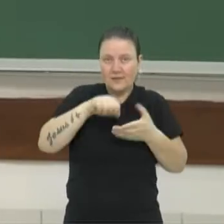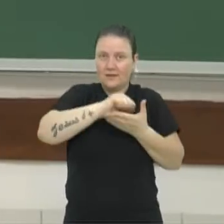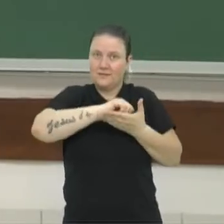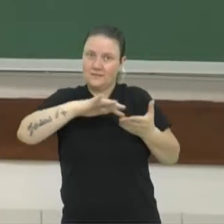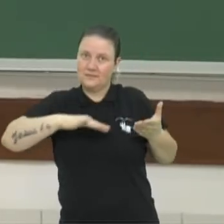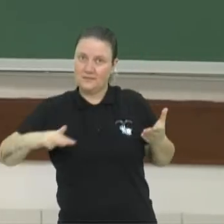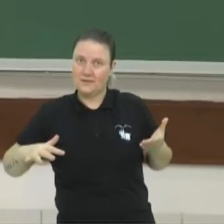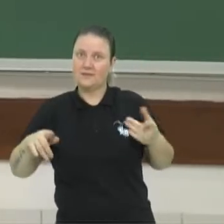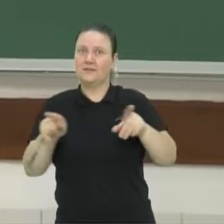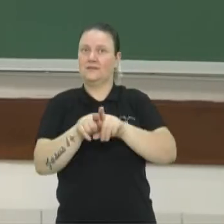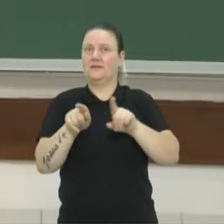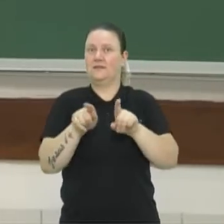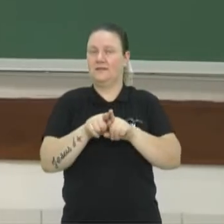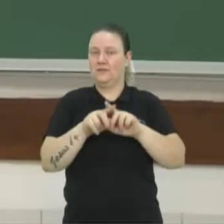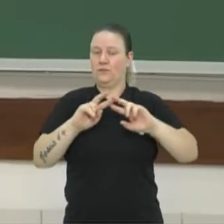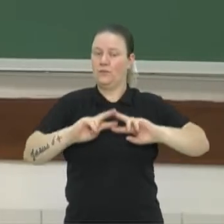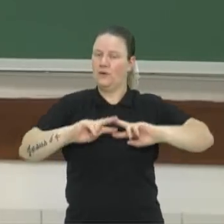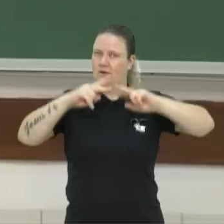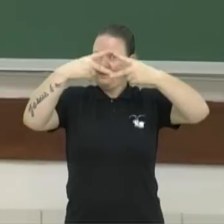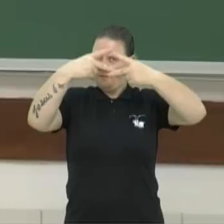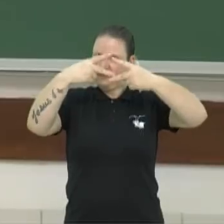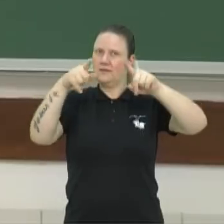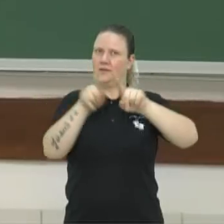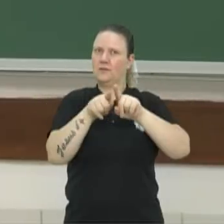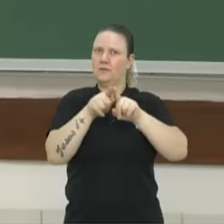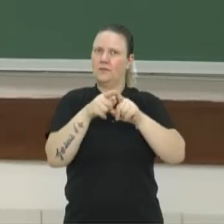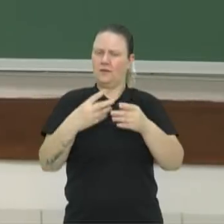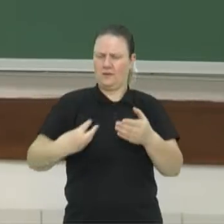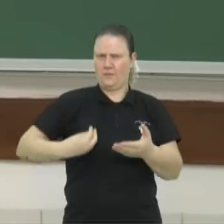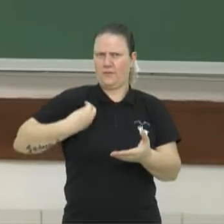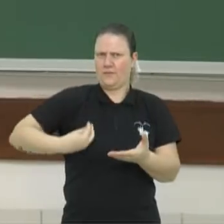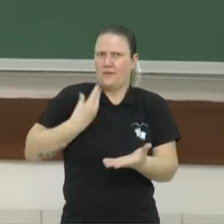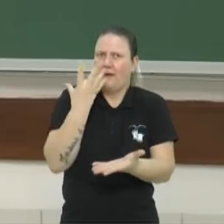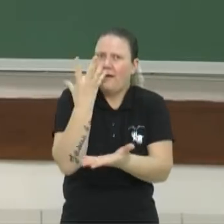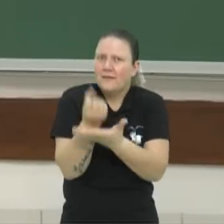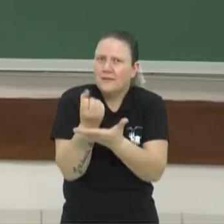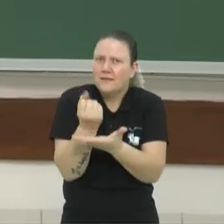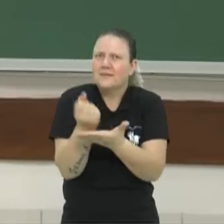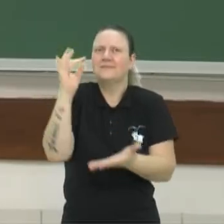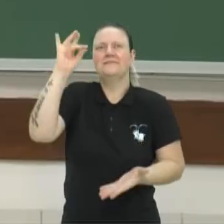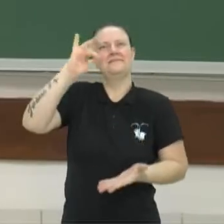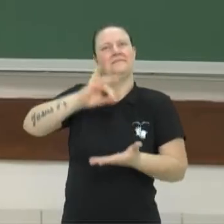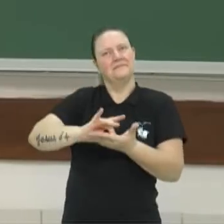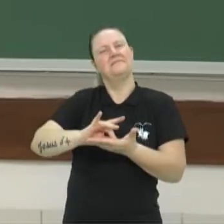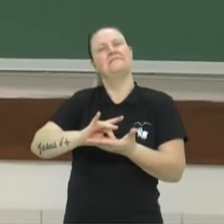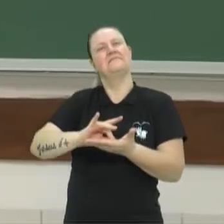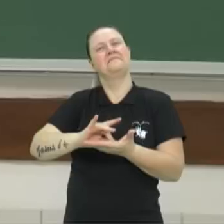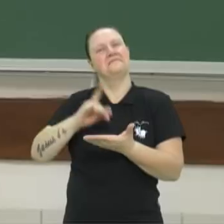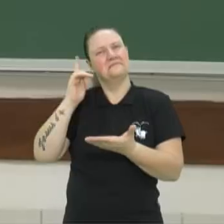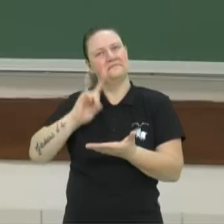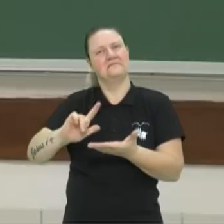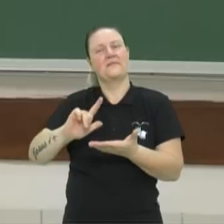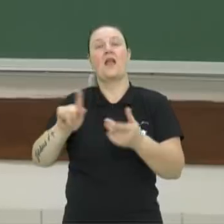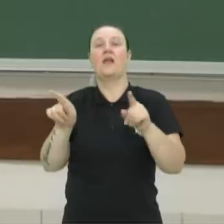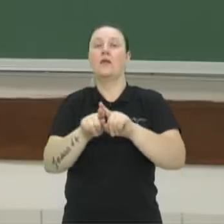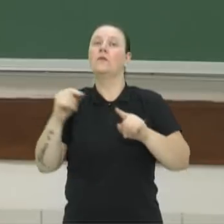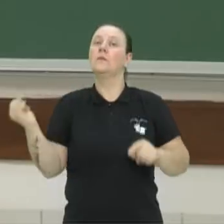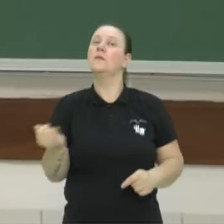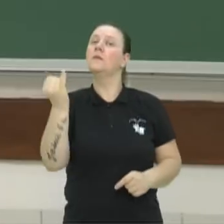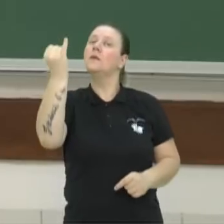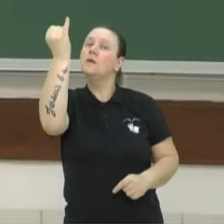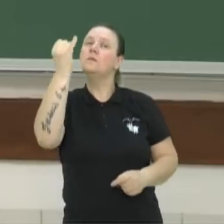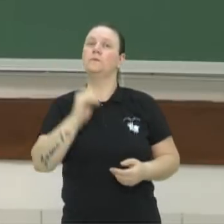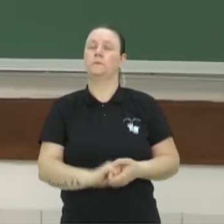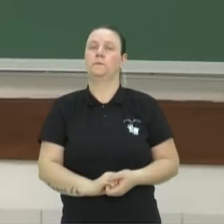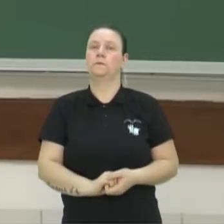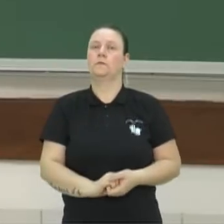E respondendo a atividade você já ganha também a sua presença da aula de hoje, certo? Então é bem importante. Para os alunos